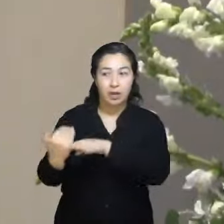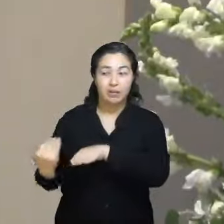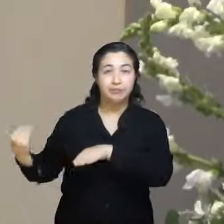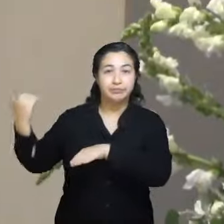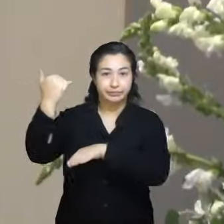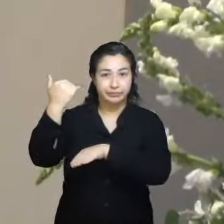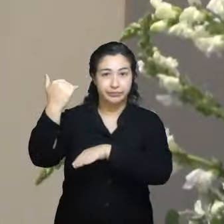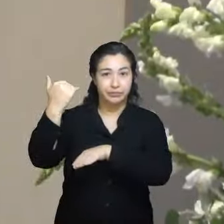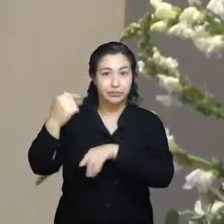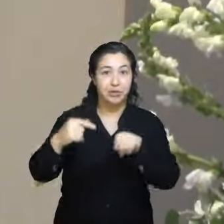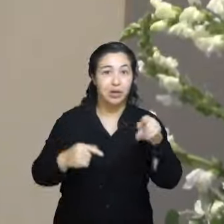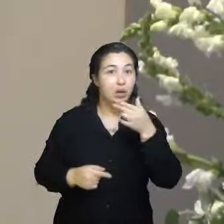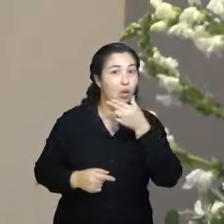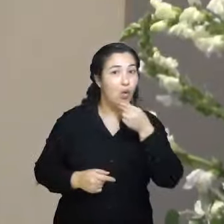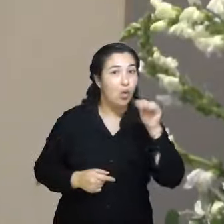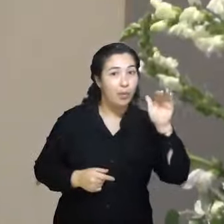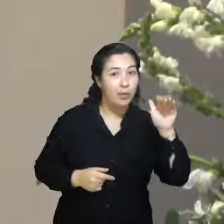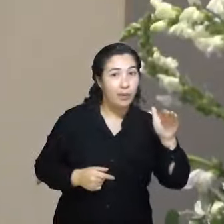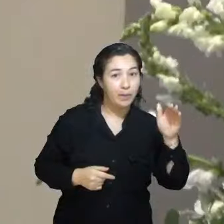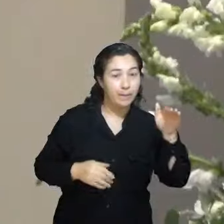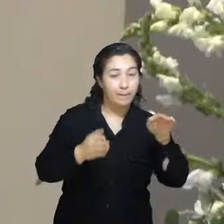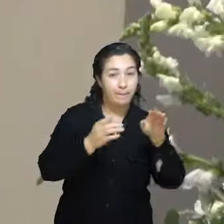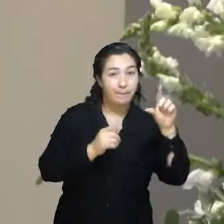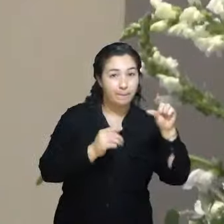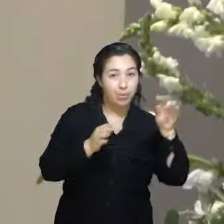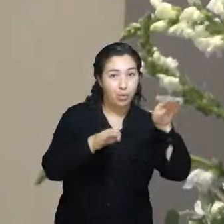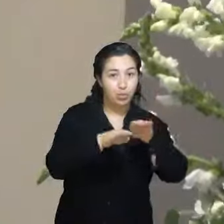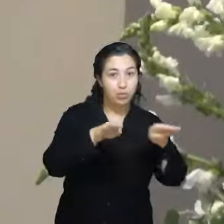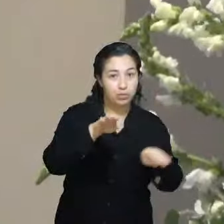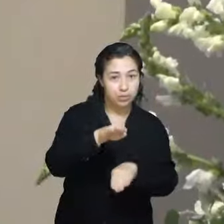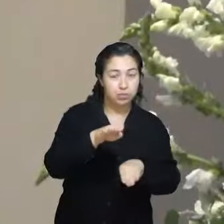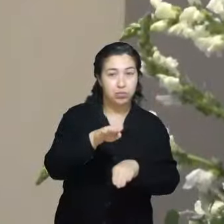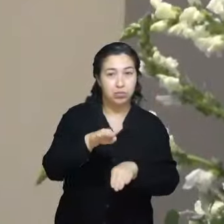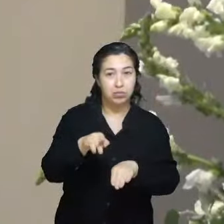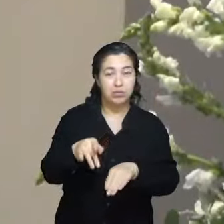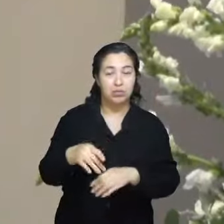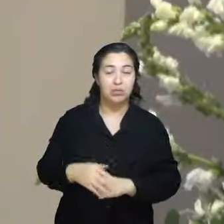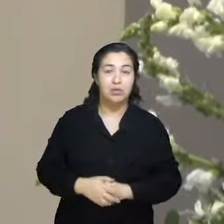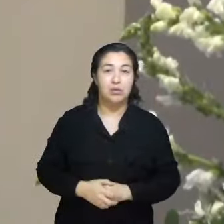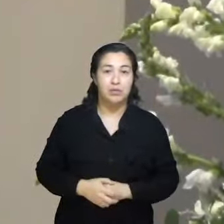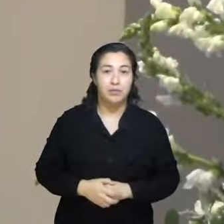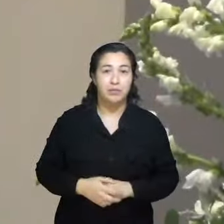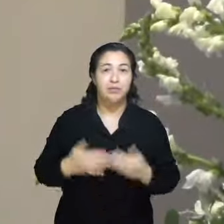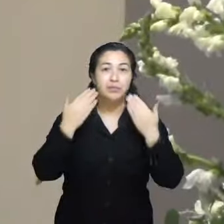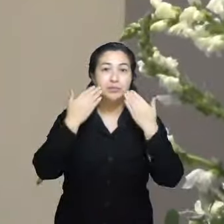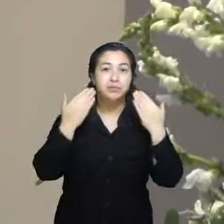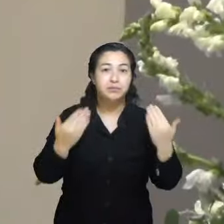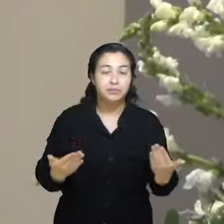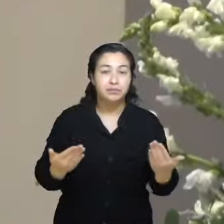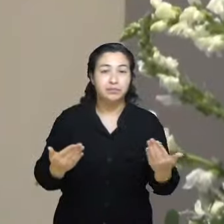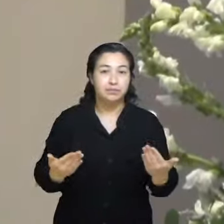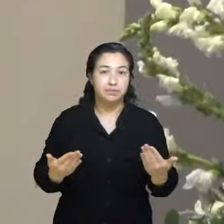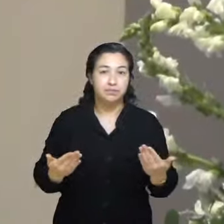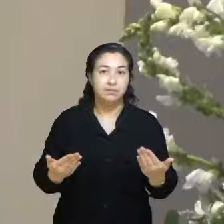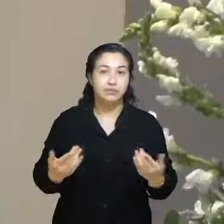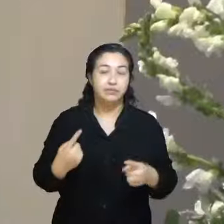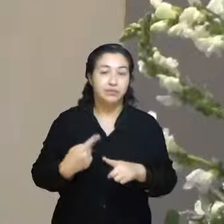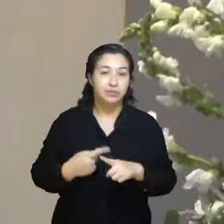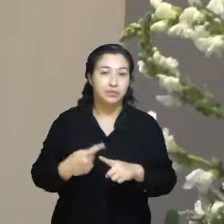O índice de 52% 52,47 numa demonstração inequívoca da